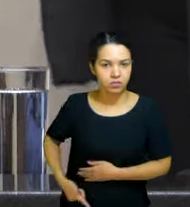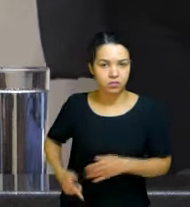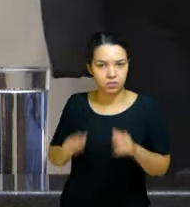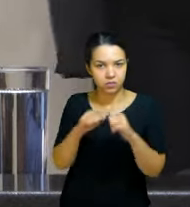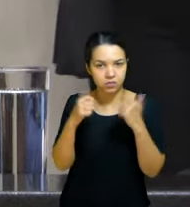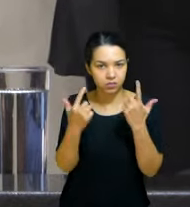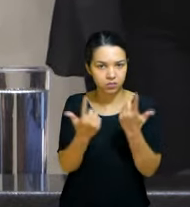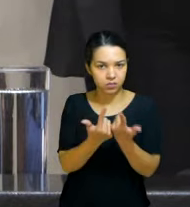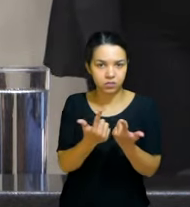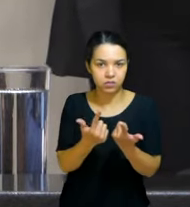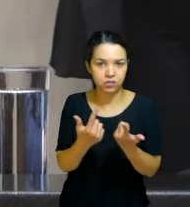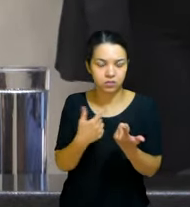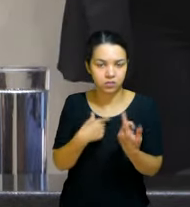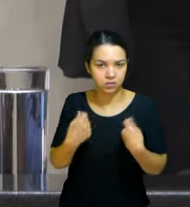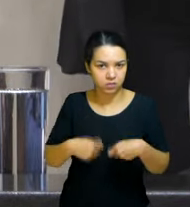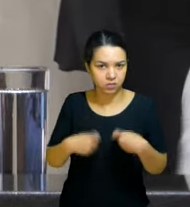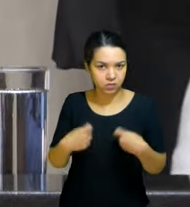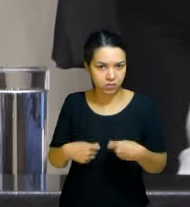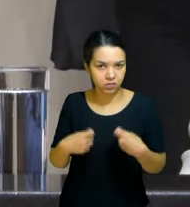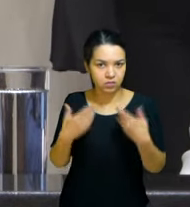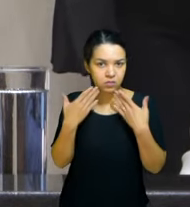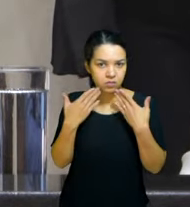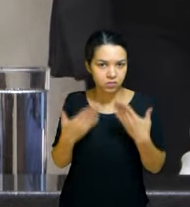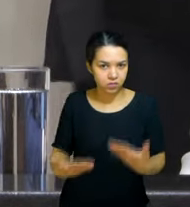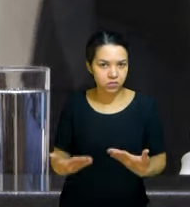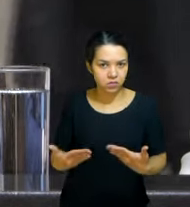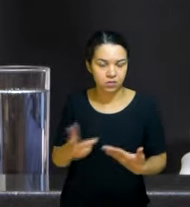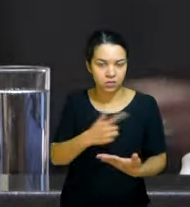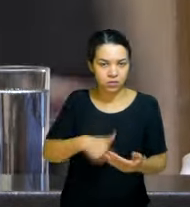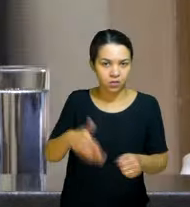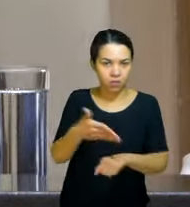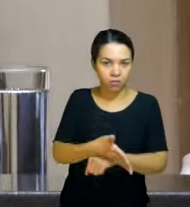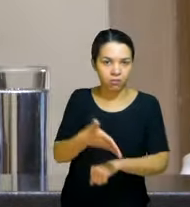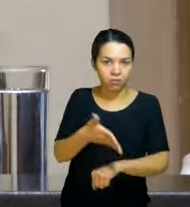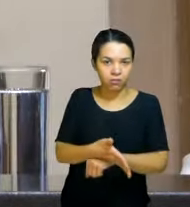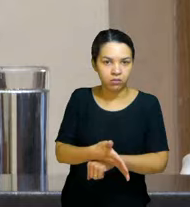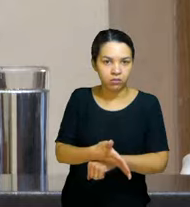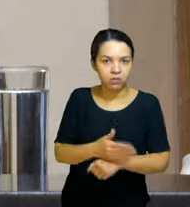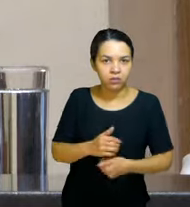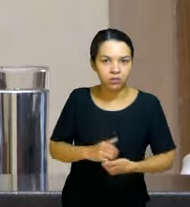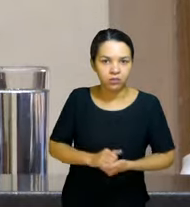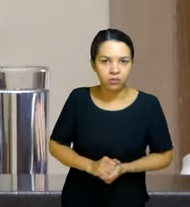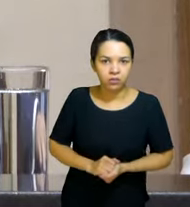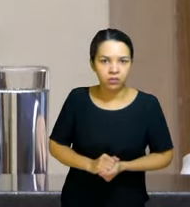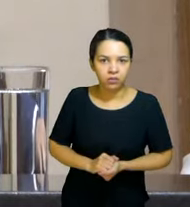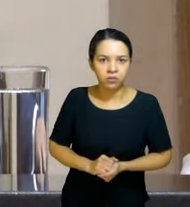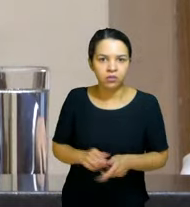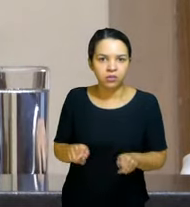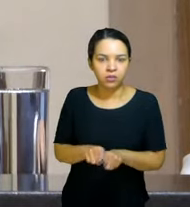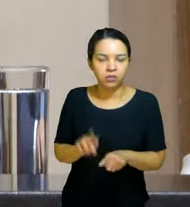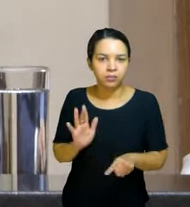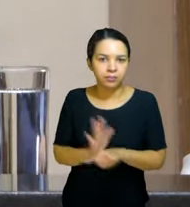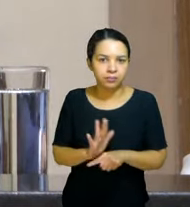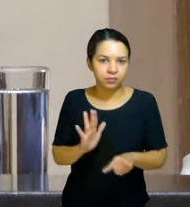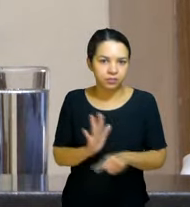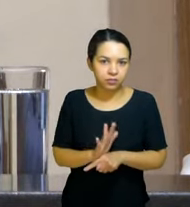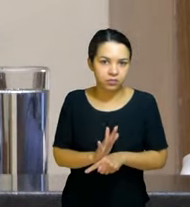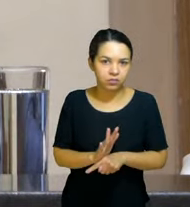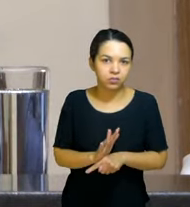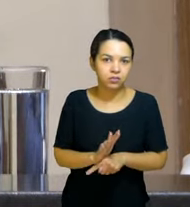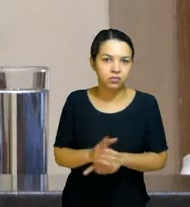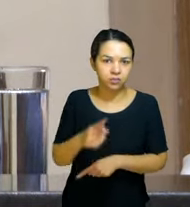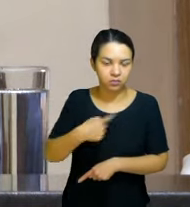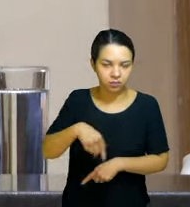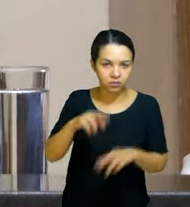nós não podíamos deixar de dar a nossa participação e contribuição nesta